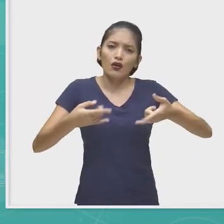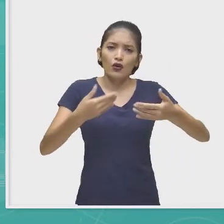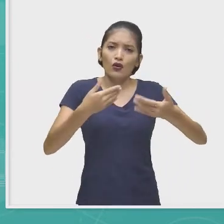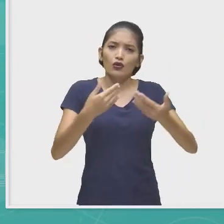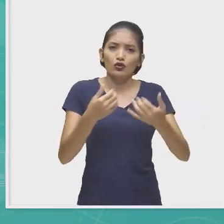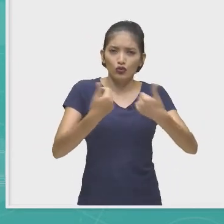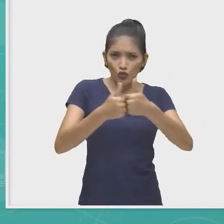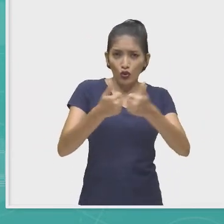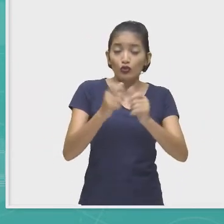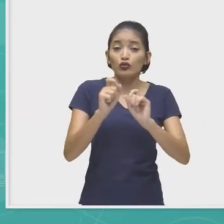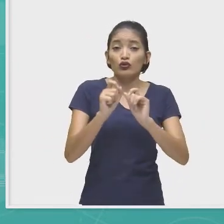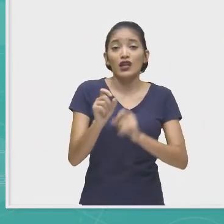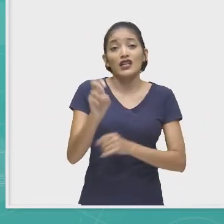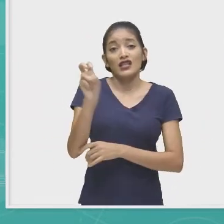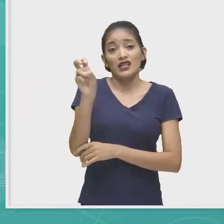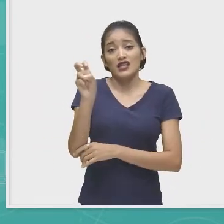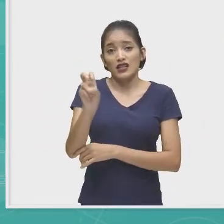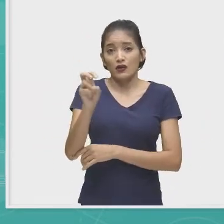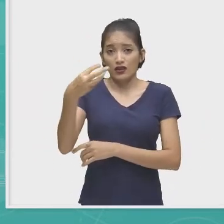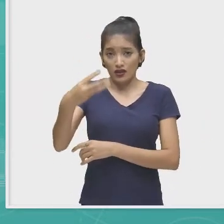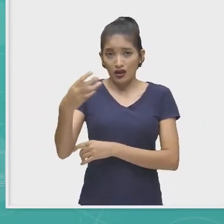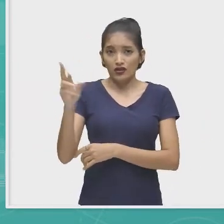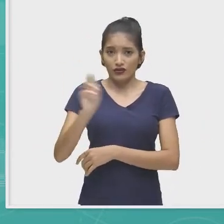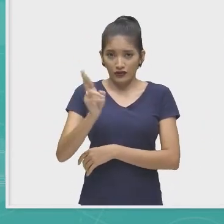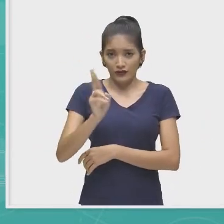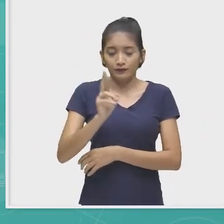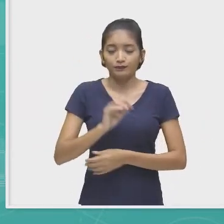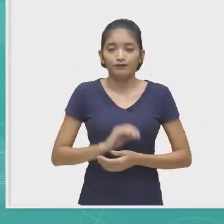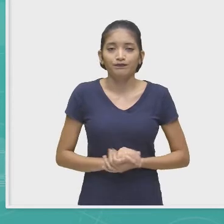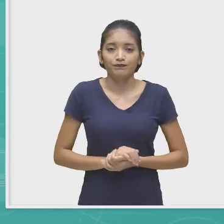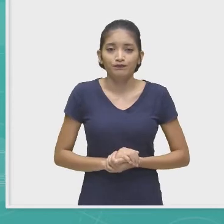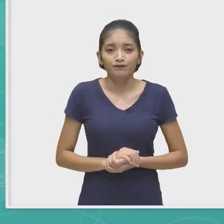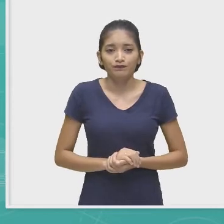torno de R$ 53. Muito bem.